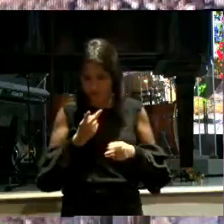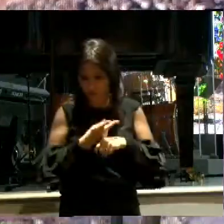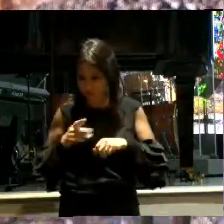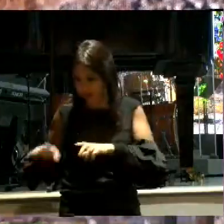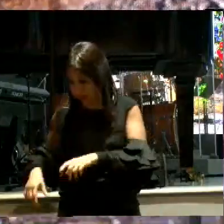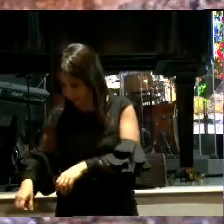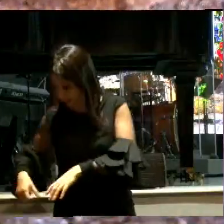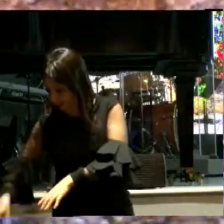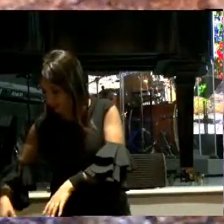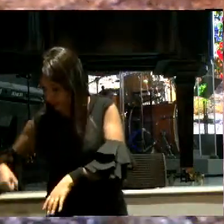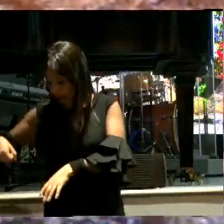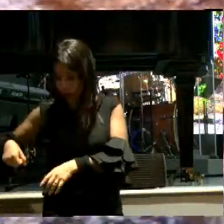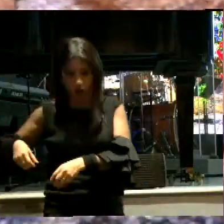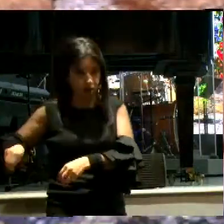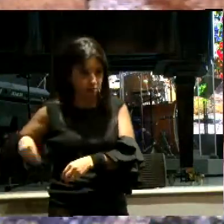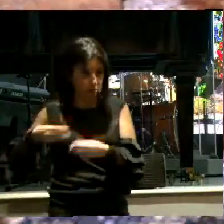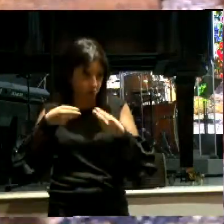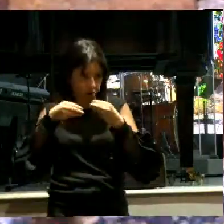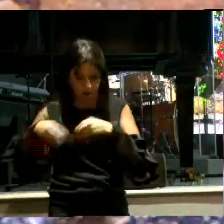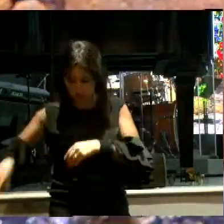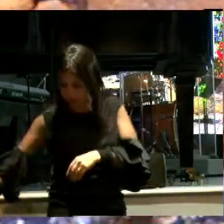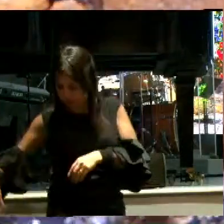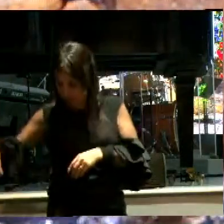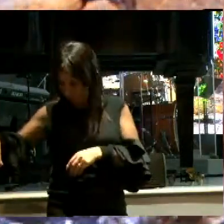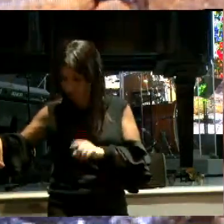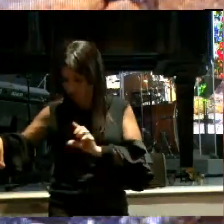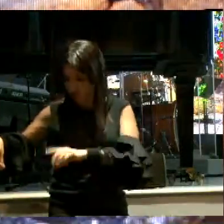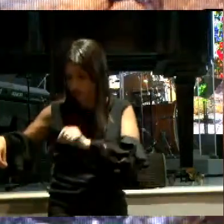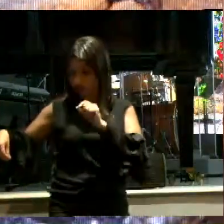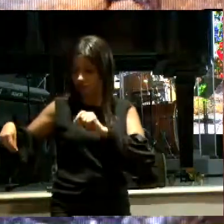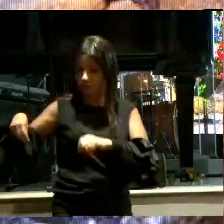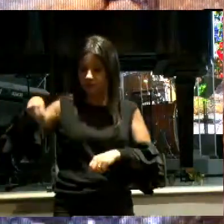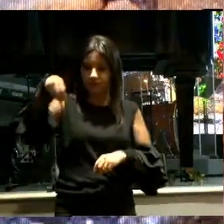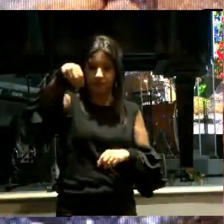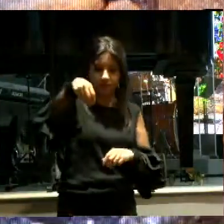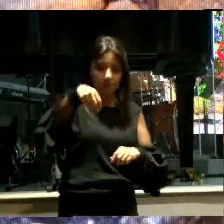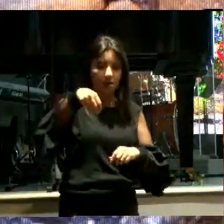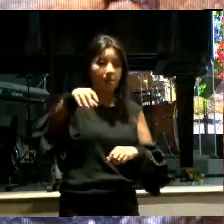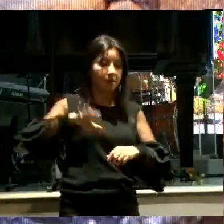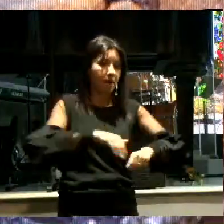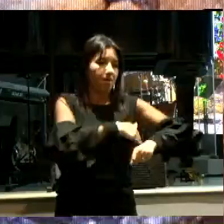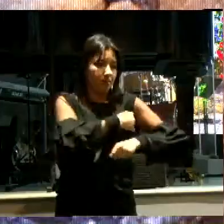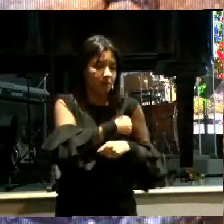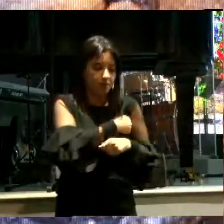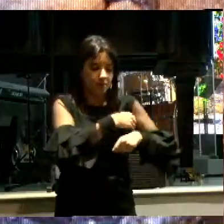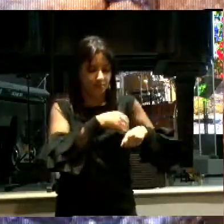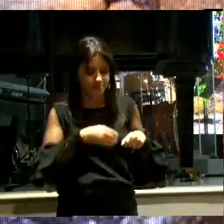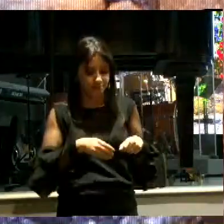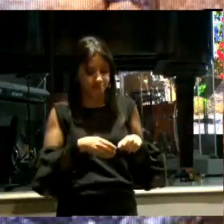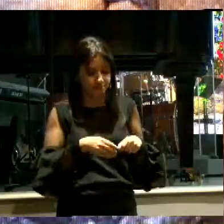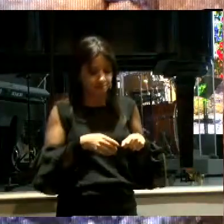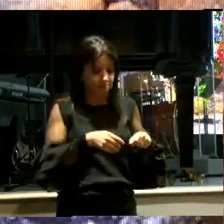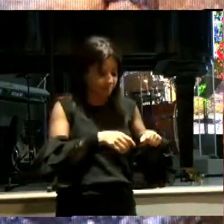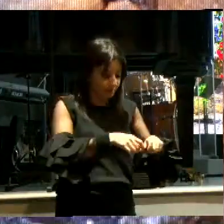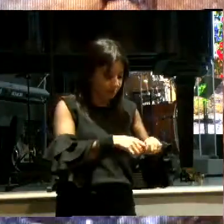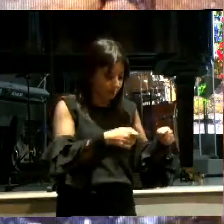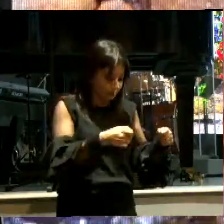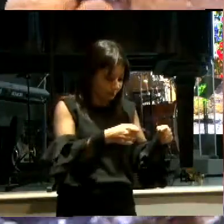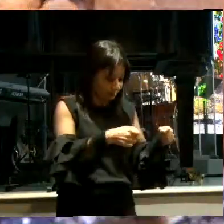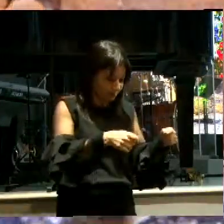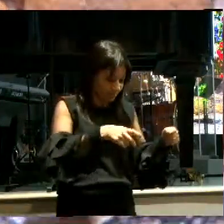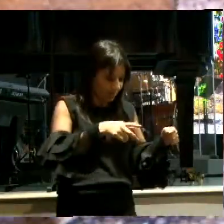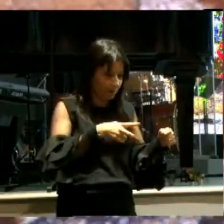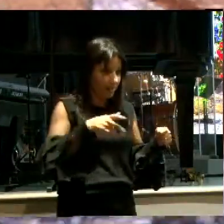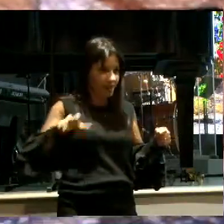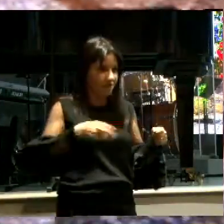essas de mercadinho, de plástico, falei, é tu mesmo, botei minha biblinha, peguei uma tesoura, peguei uma marretinha, peguei